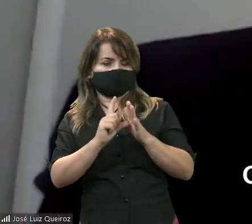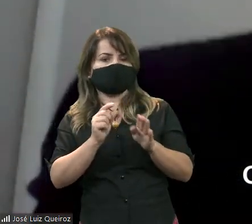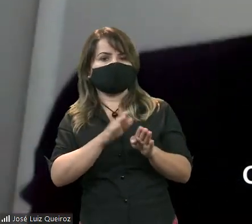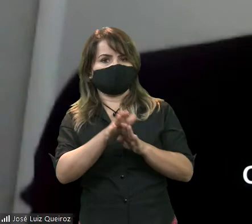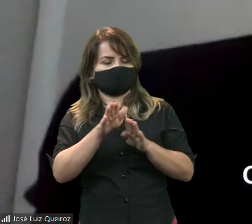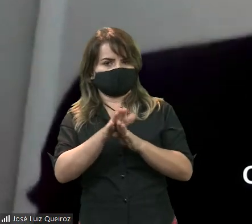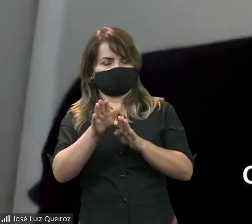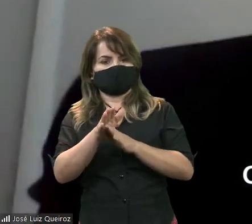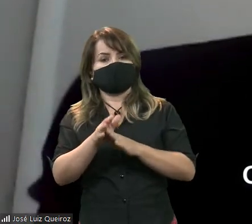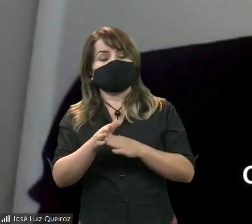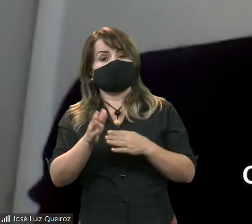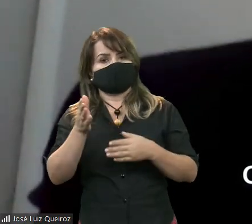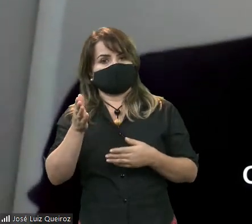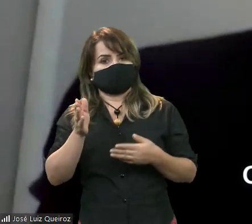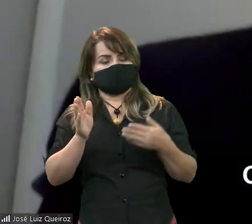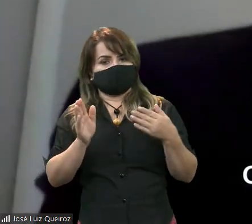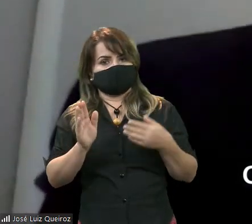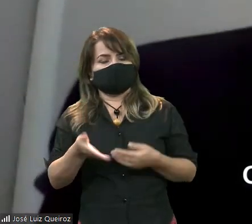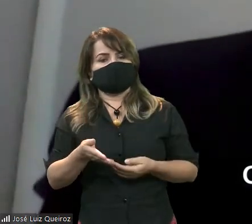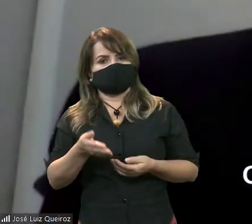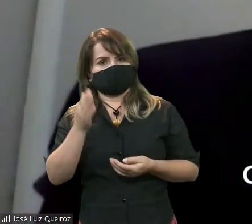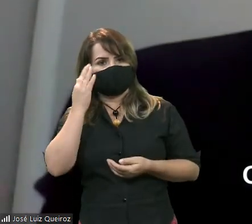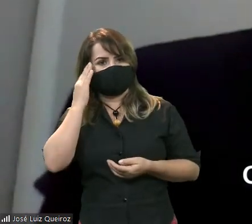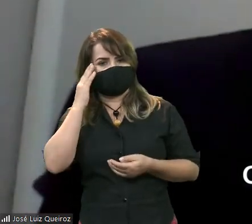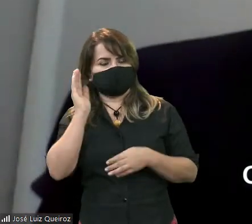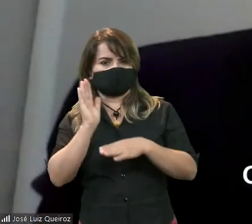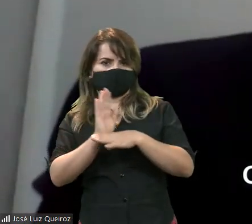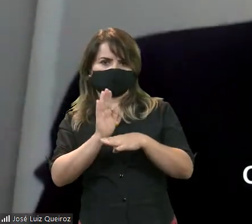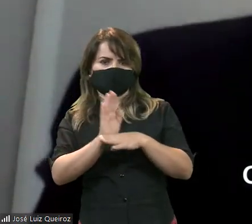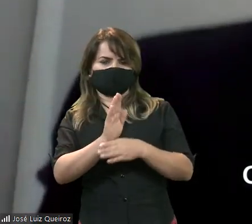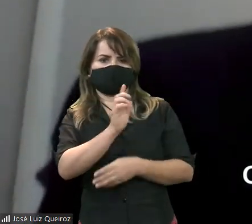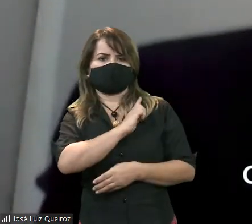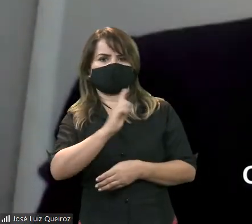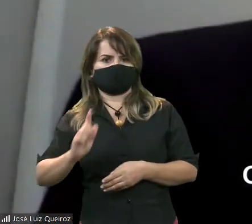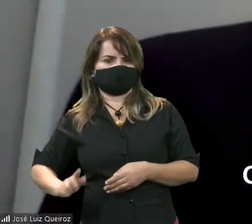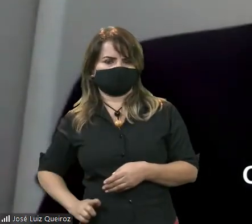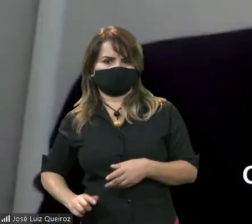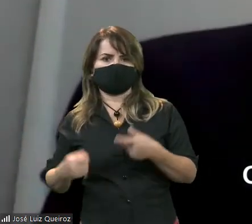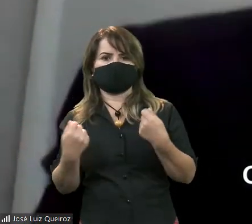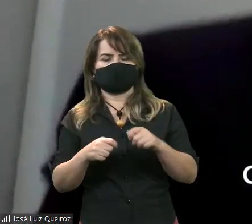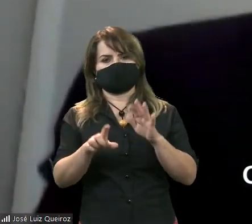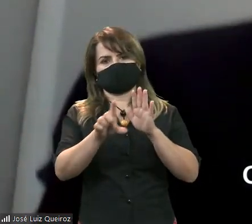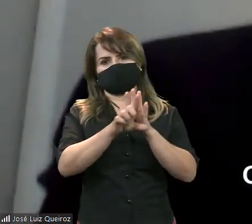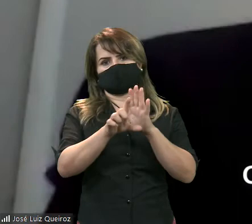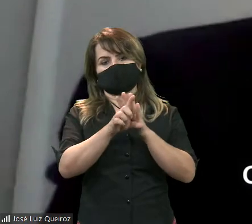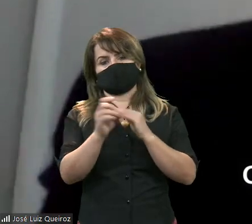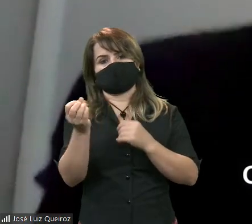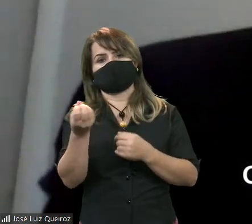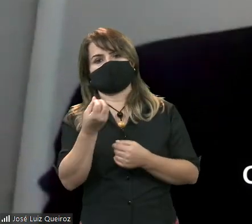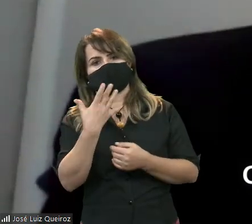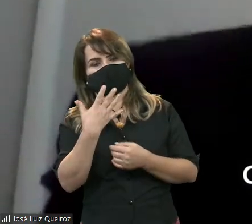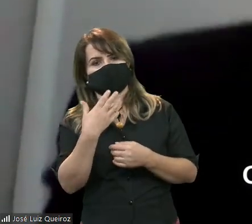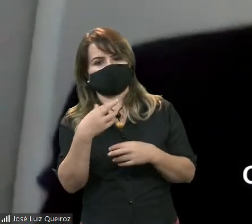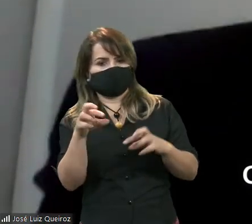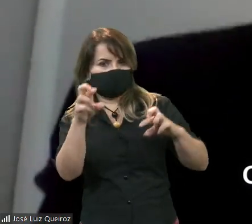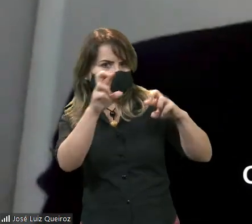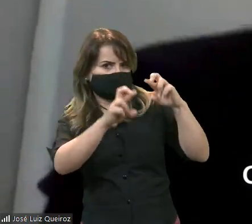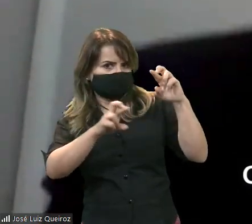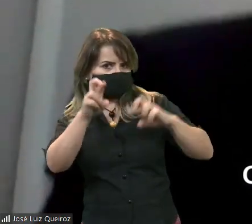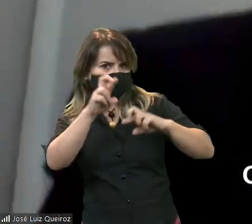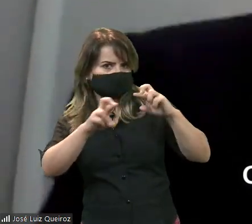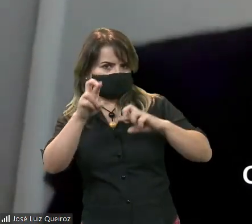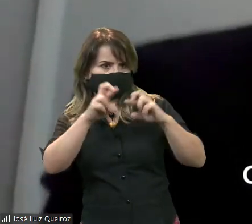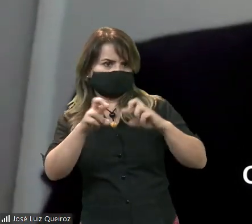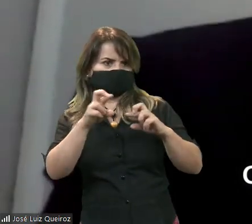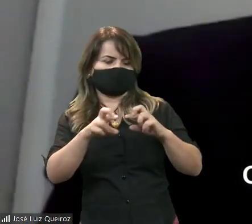independente, todos sabem que eu acho que para a gente ajudar o governo, a gente deve criar boas leis e fiscalizar o Poder Executivo e só, não servimos, com